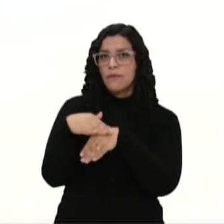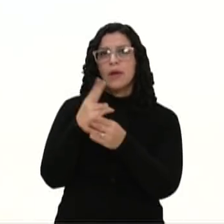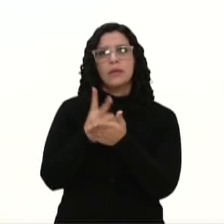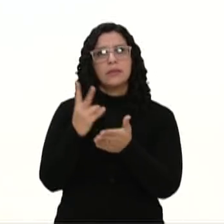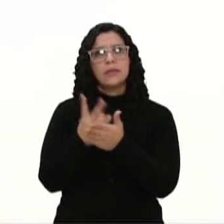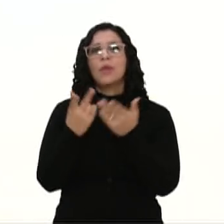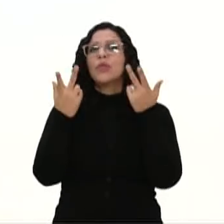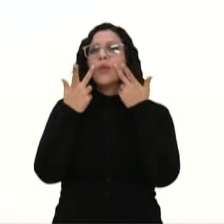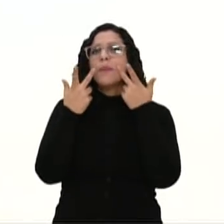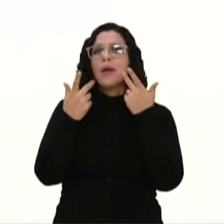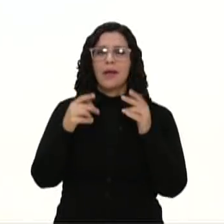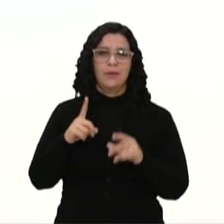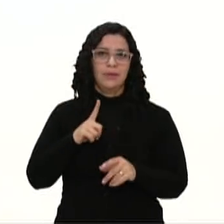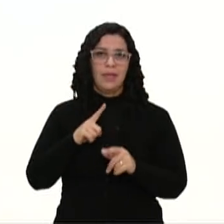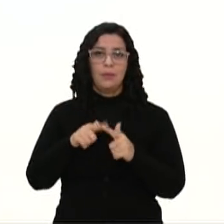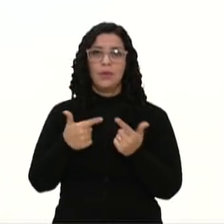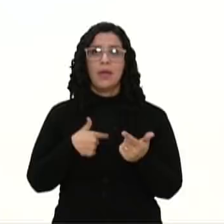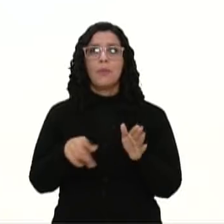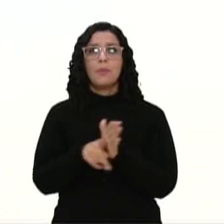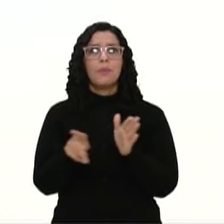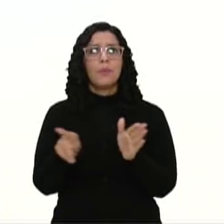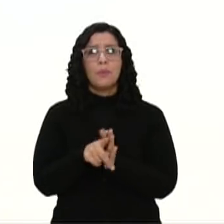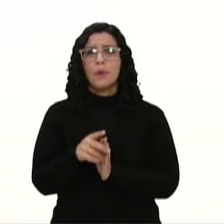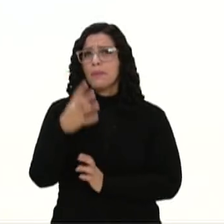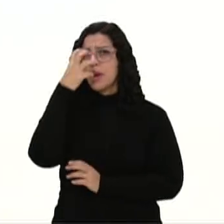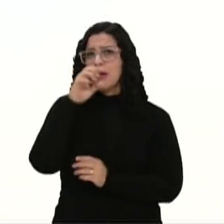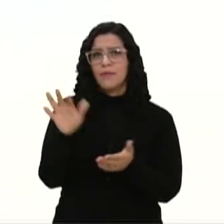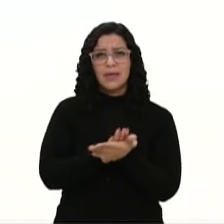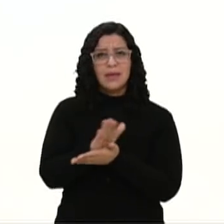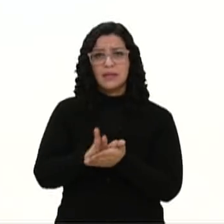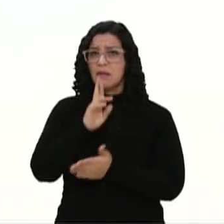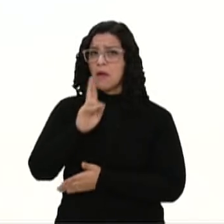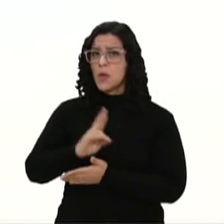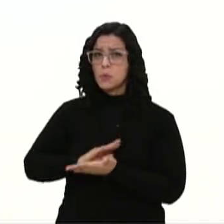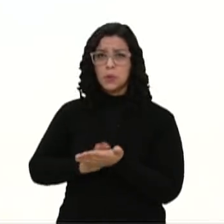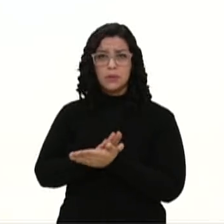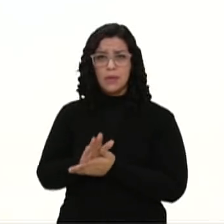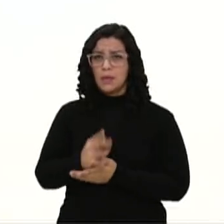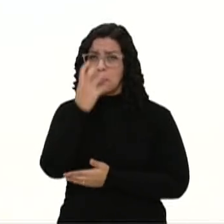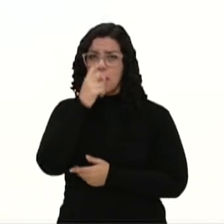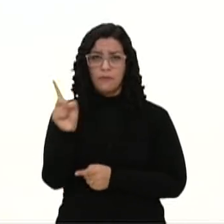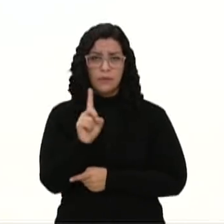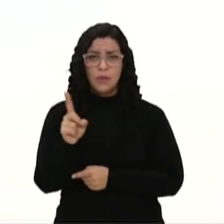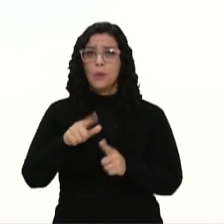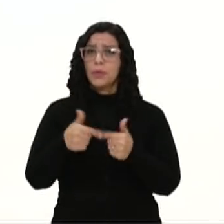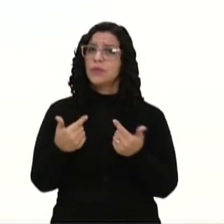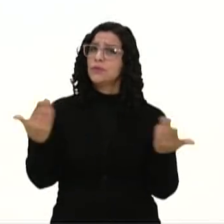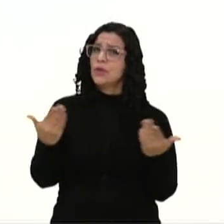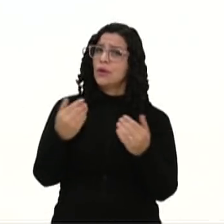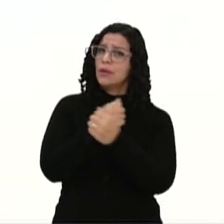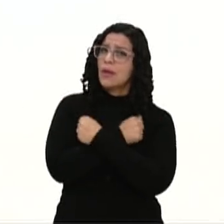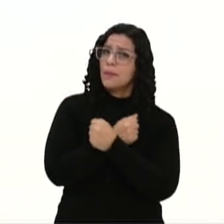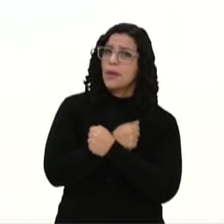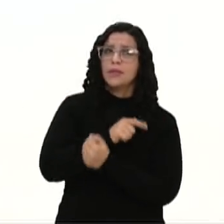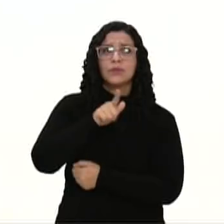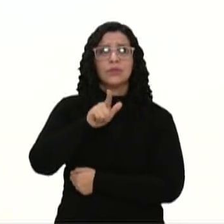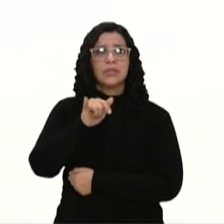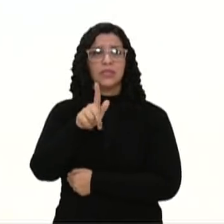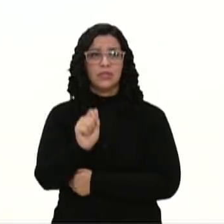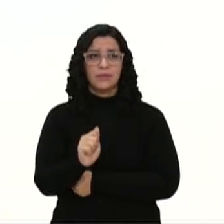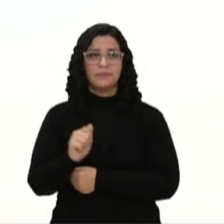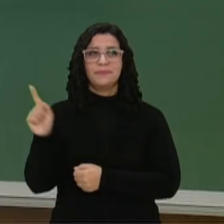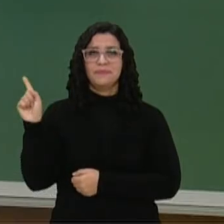são cômodas, porque não me zango, mesmo quando não há resposta. Muito cordialmente, Lígia